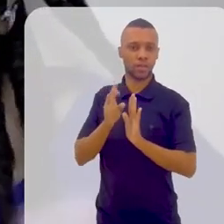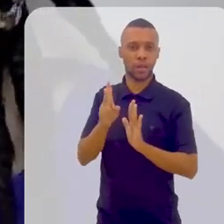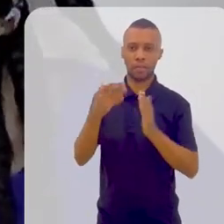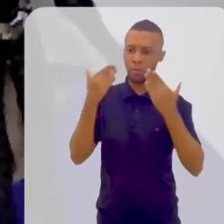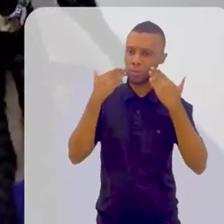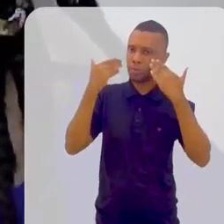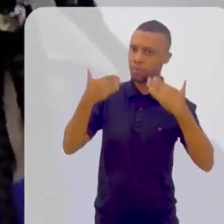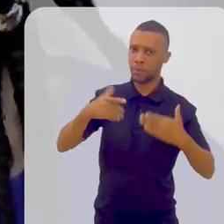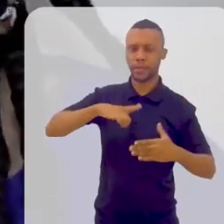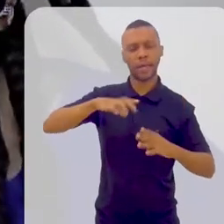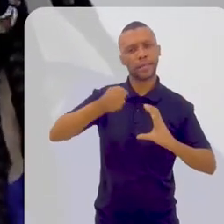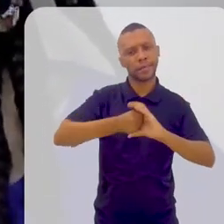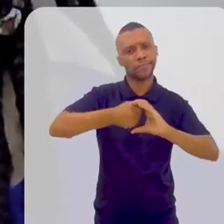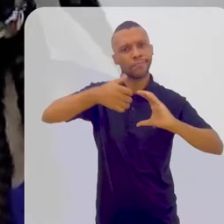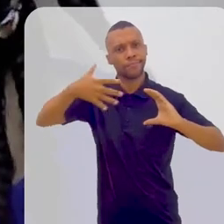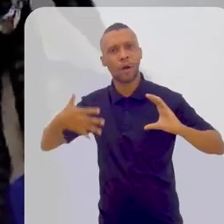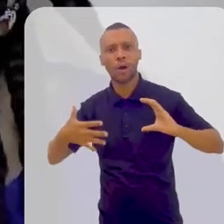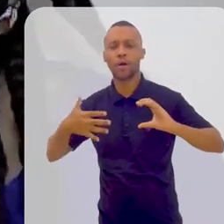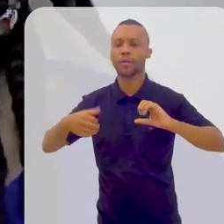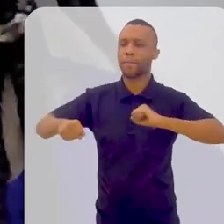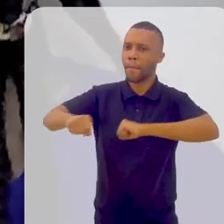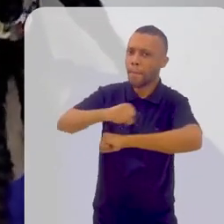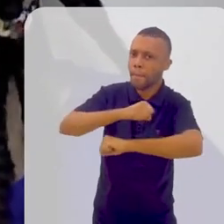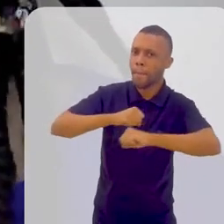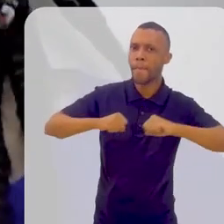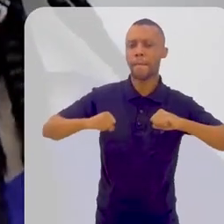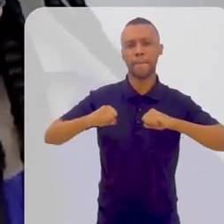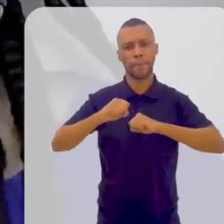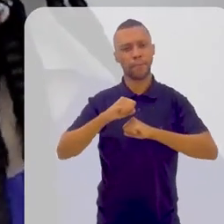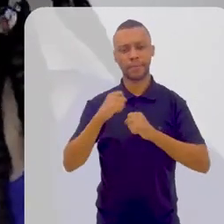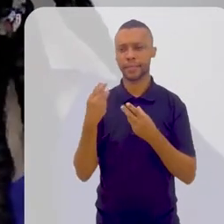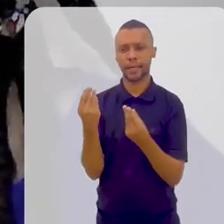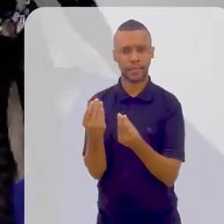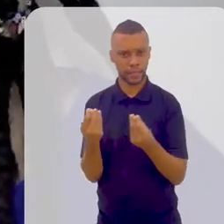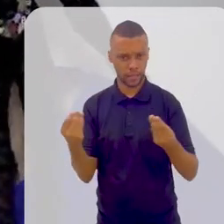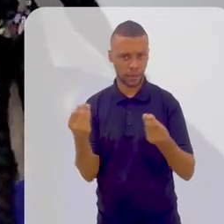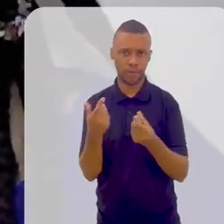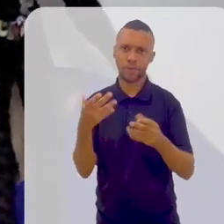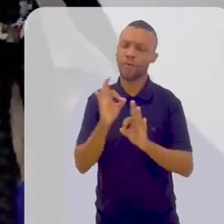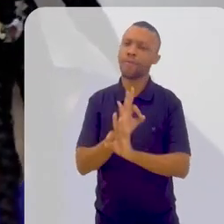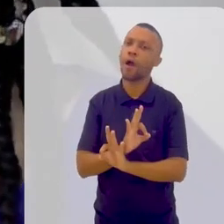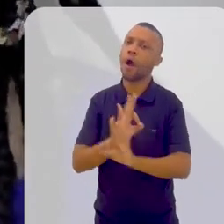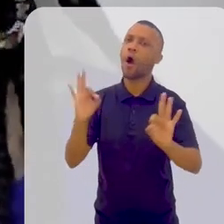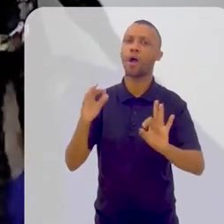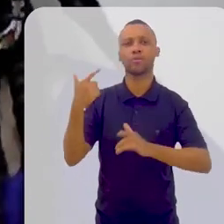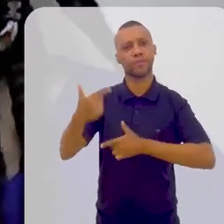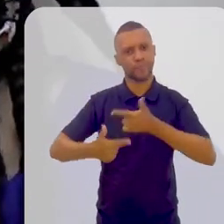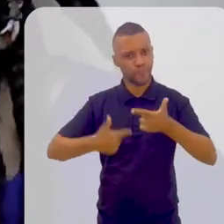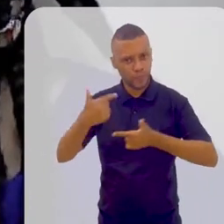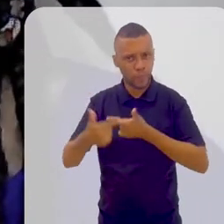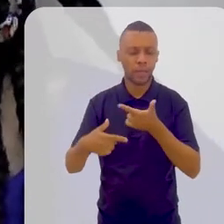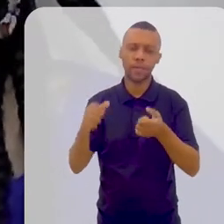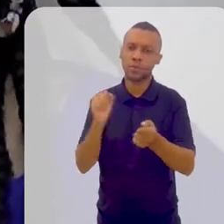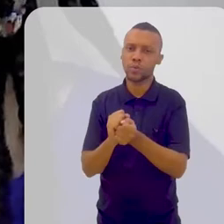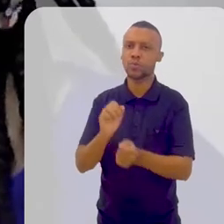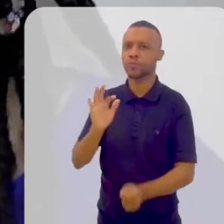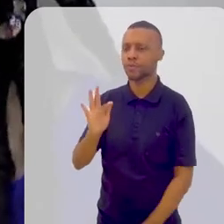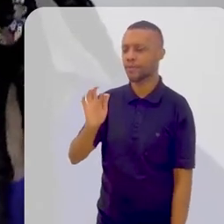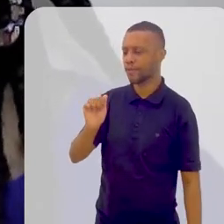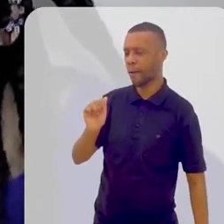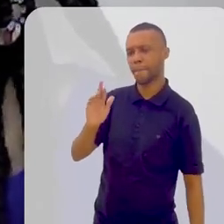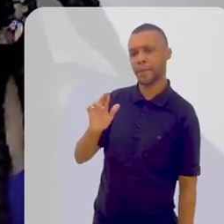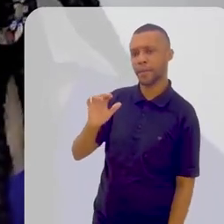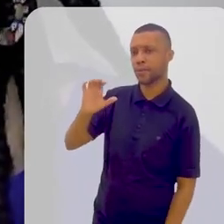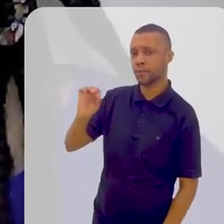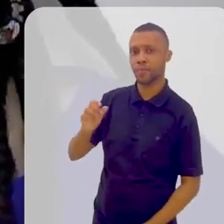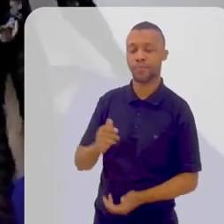ser vendido. Você tem esse olhar, essa delicadeza. Então, foi ótimo trabalhar com o